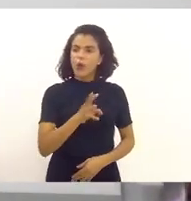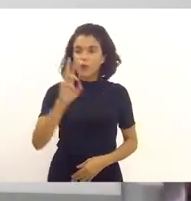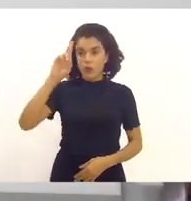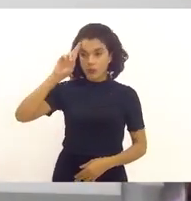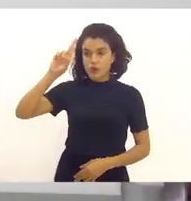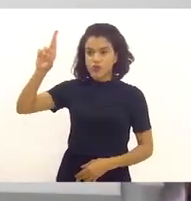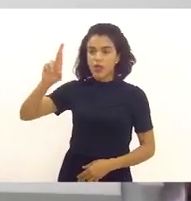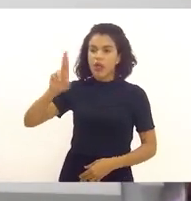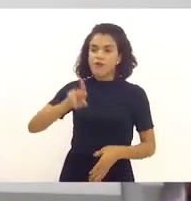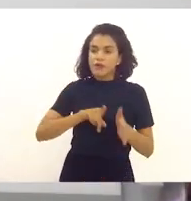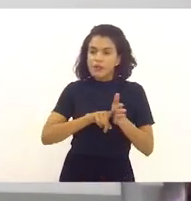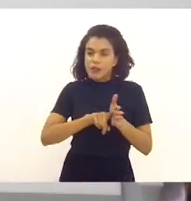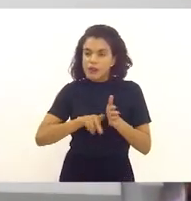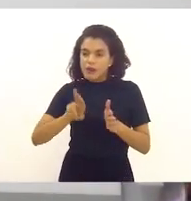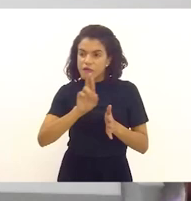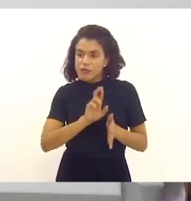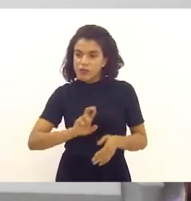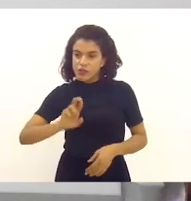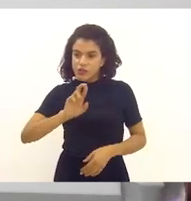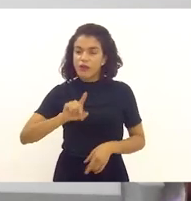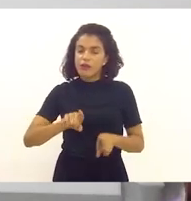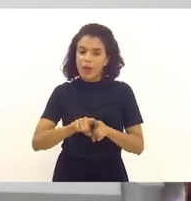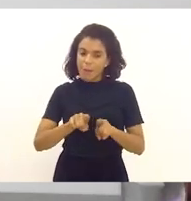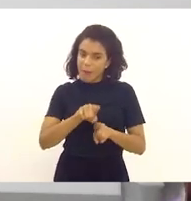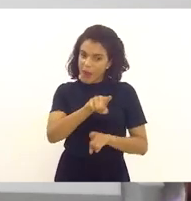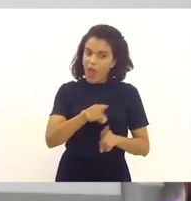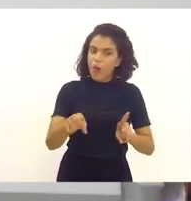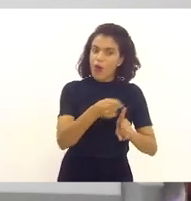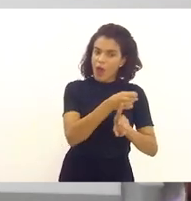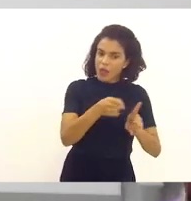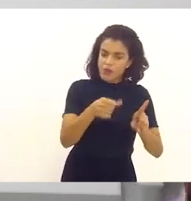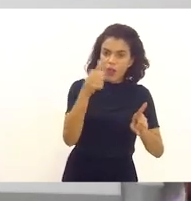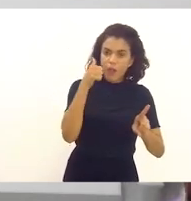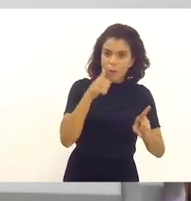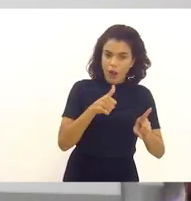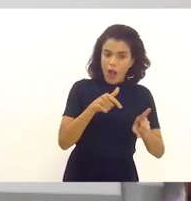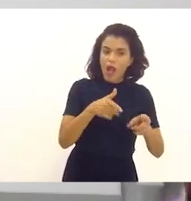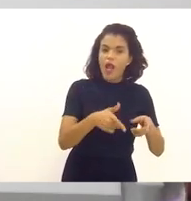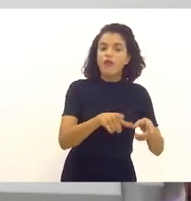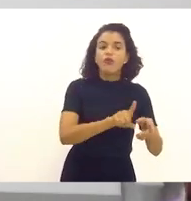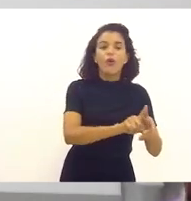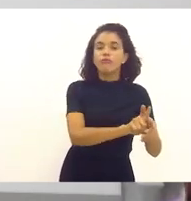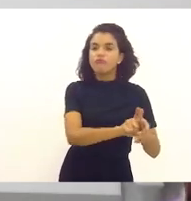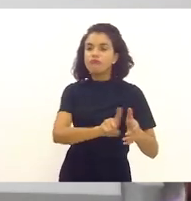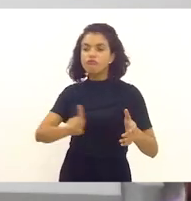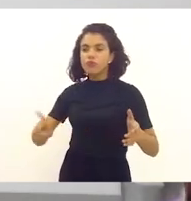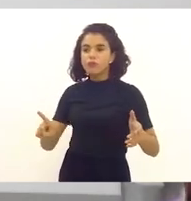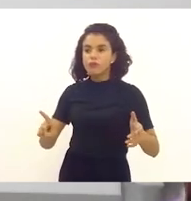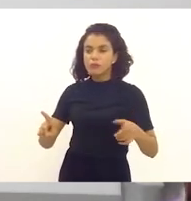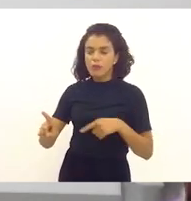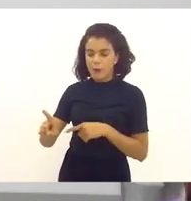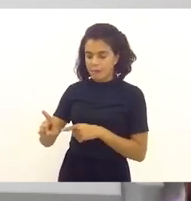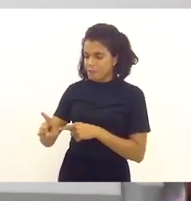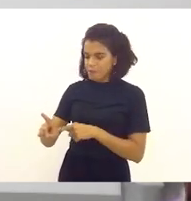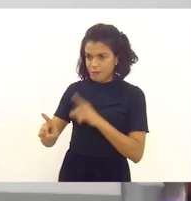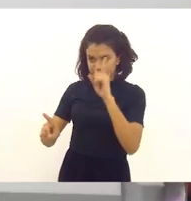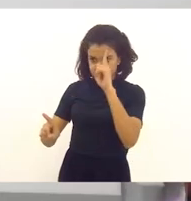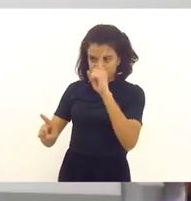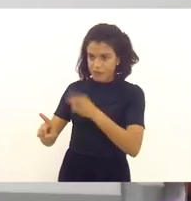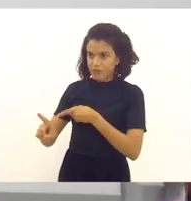investigação ele era um agressor de violência doméstica e ele foi retirado foi é